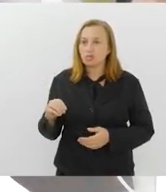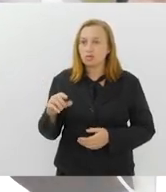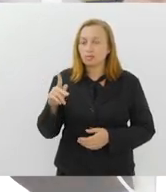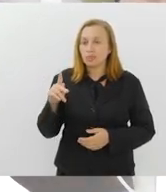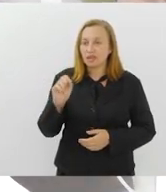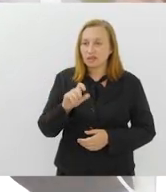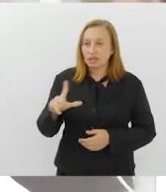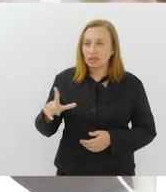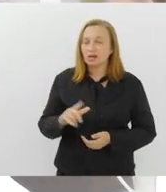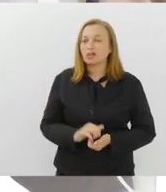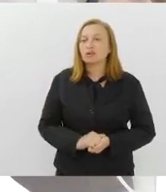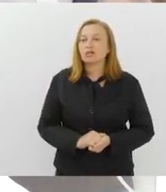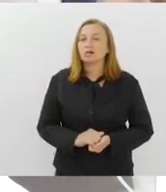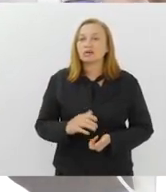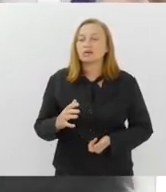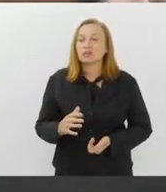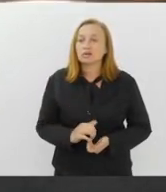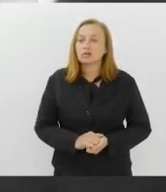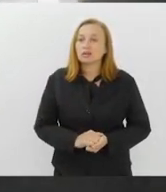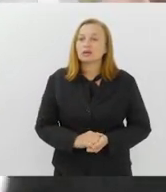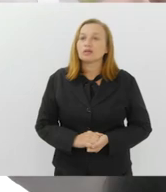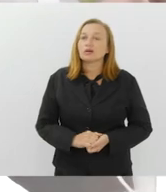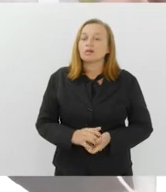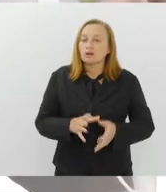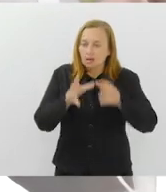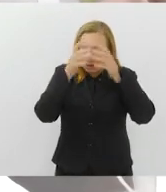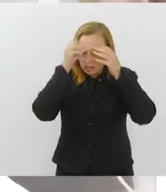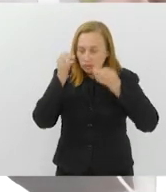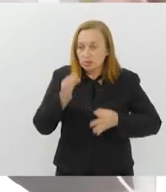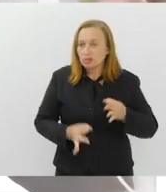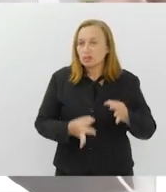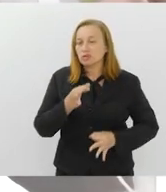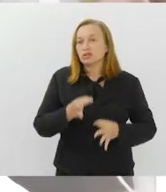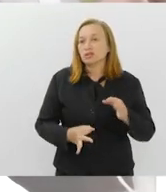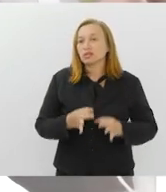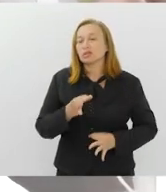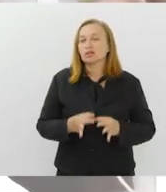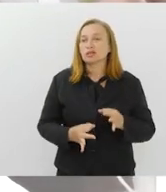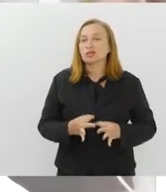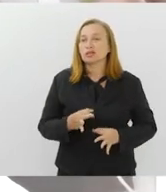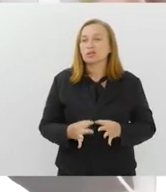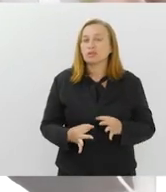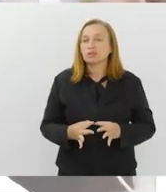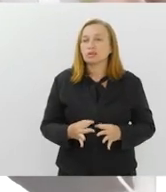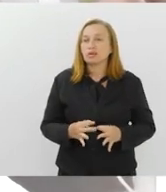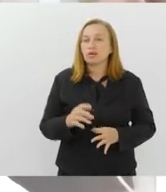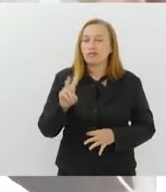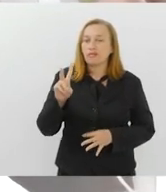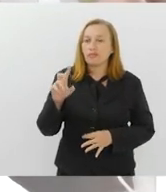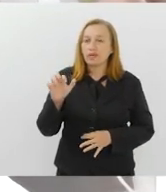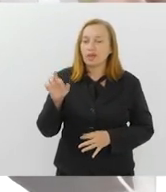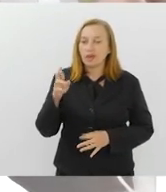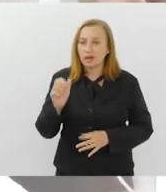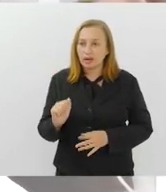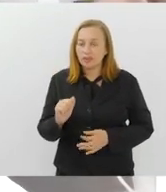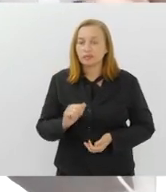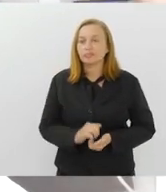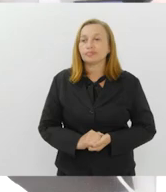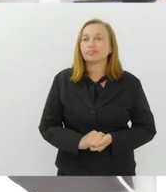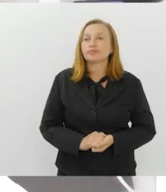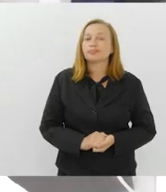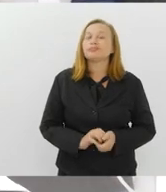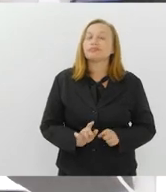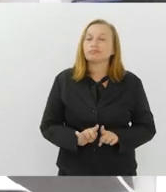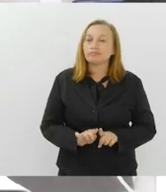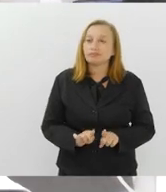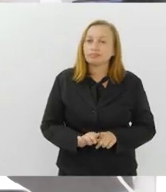Ressalvado o salvo-conduto expedido pelo Tribunal de Justiça em favor da senhora Vera Valente, e